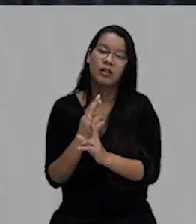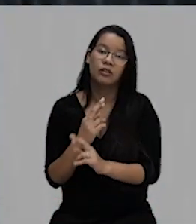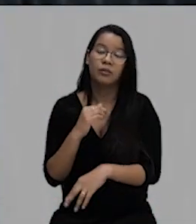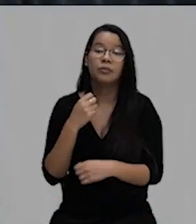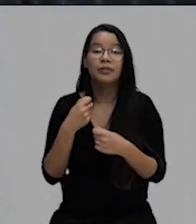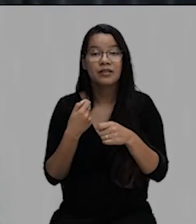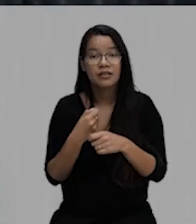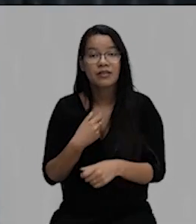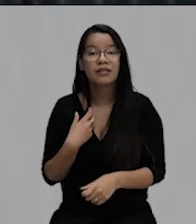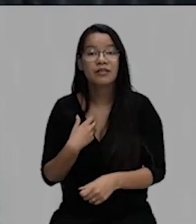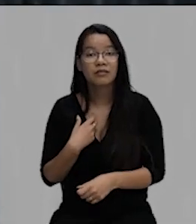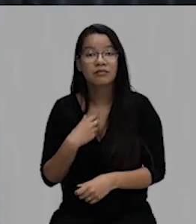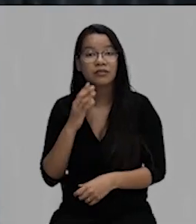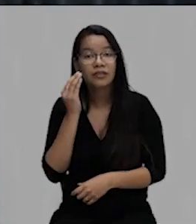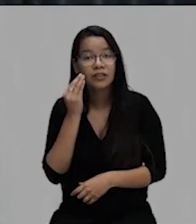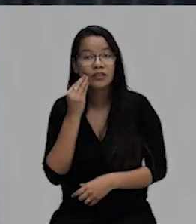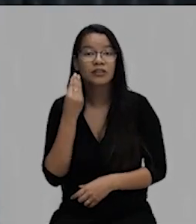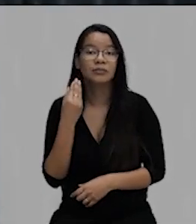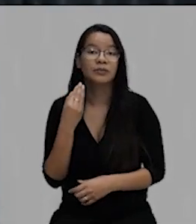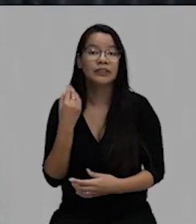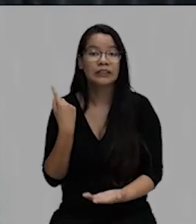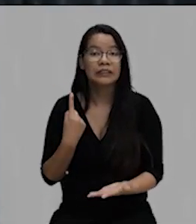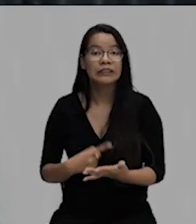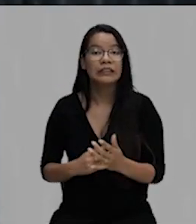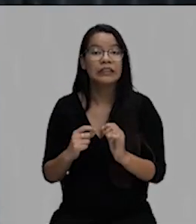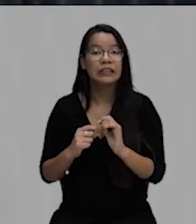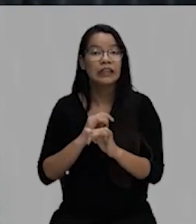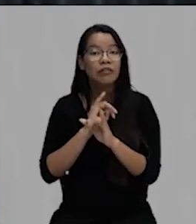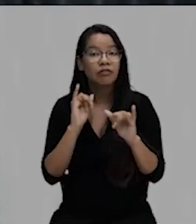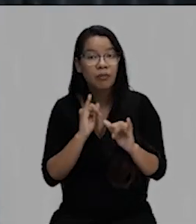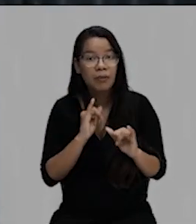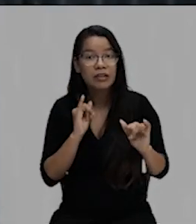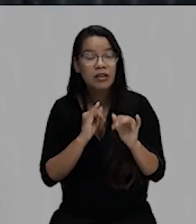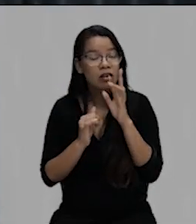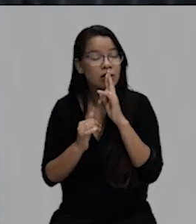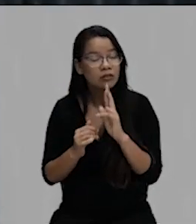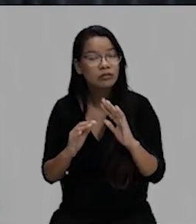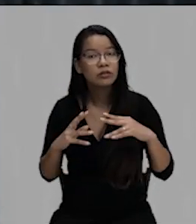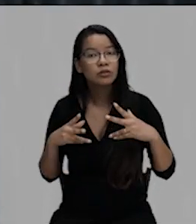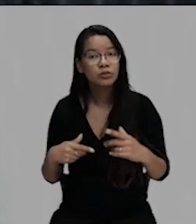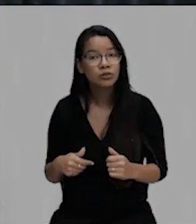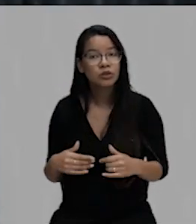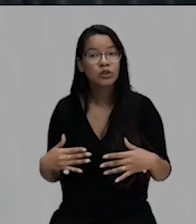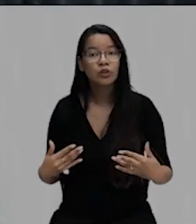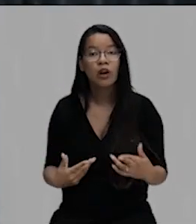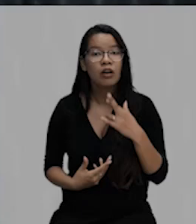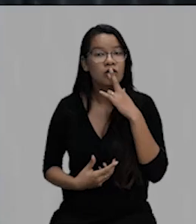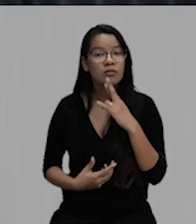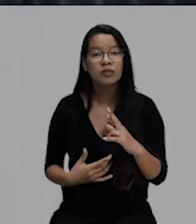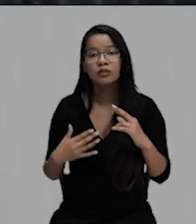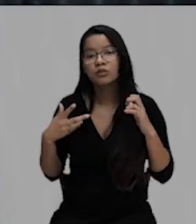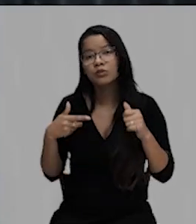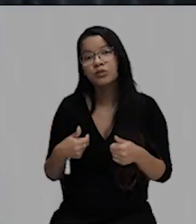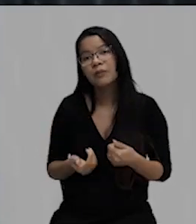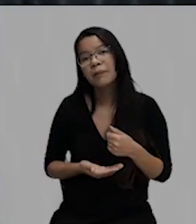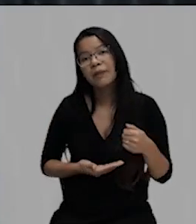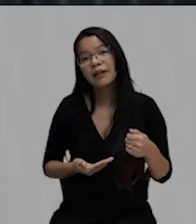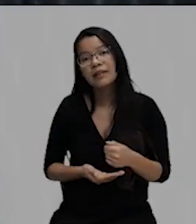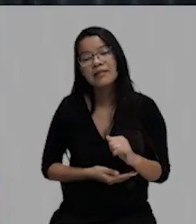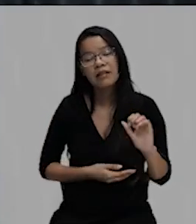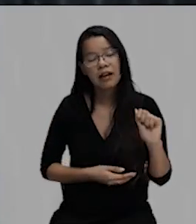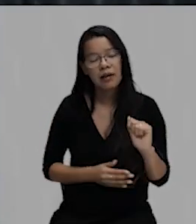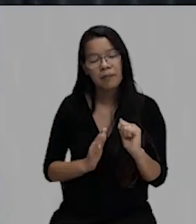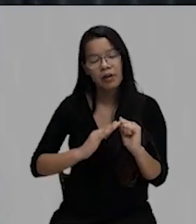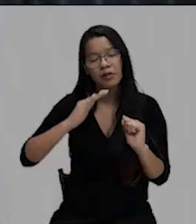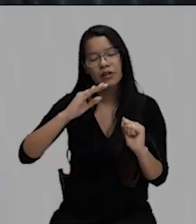para garantir que aquela informação satisfaz a condição de existência. Qual é a condição de existência para a base? A maior